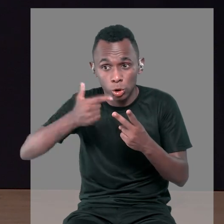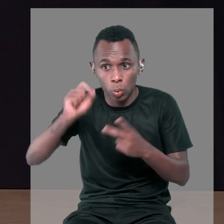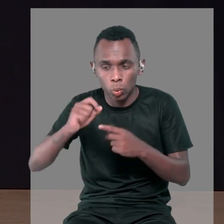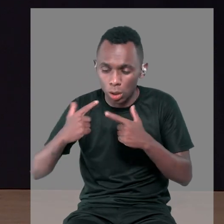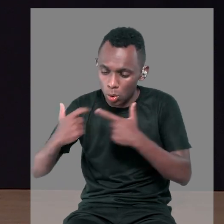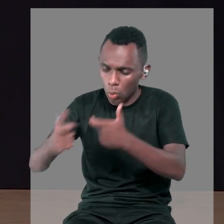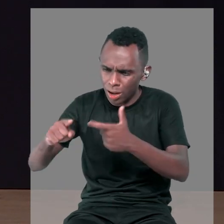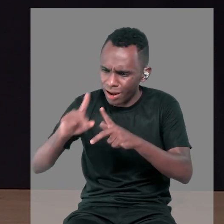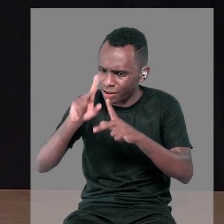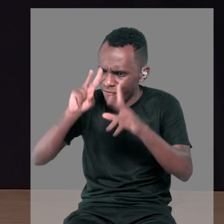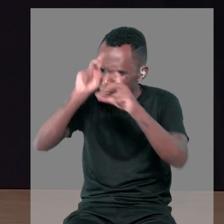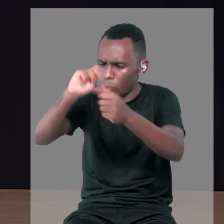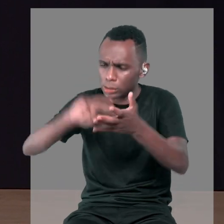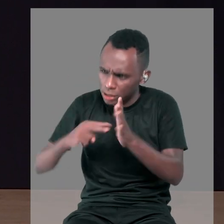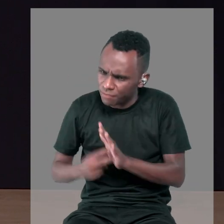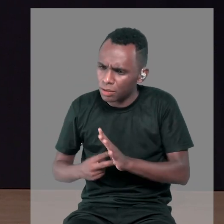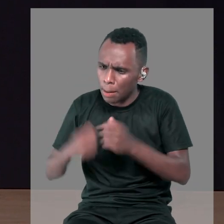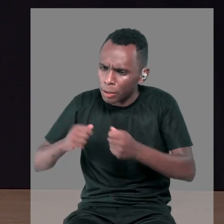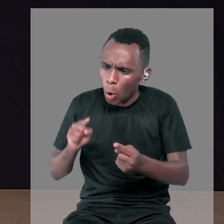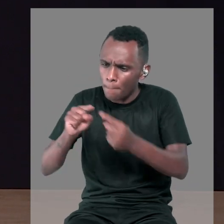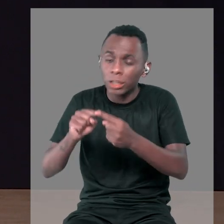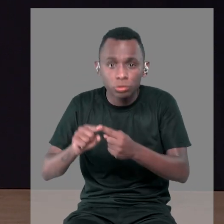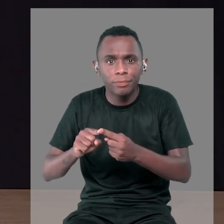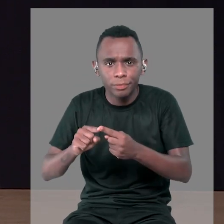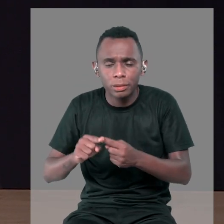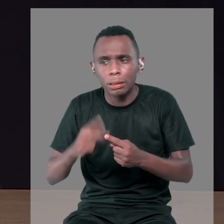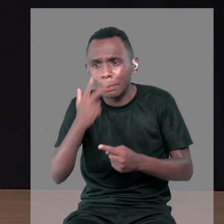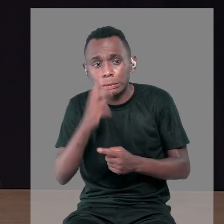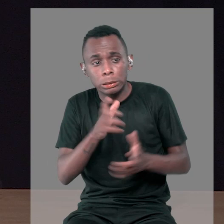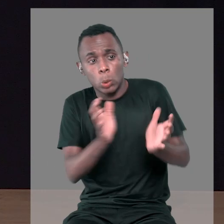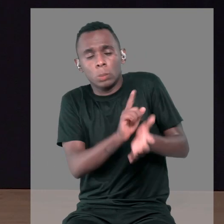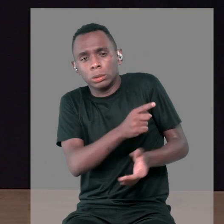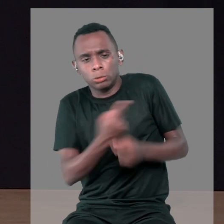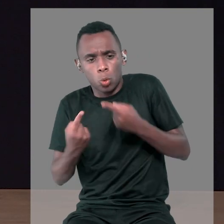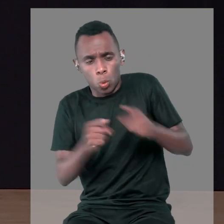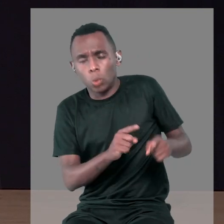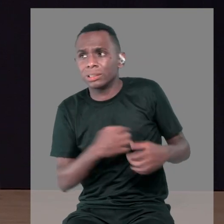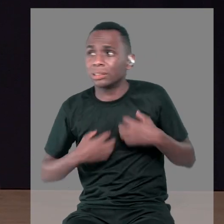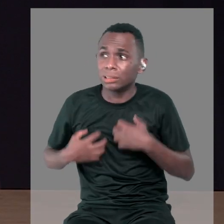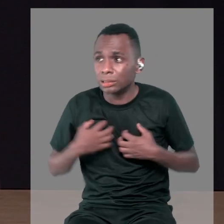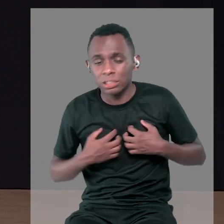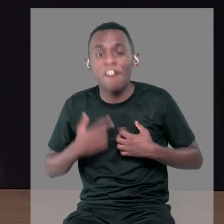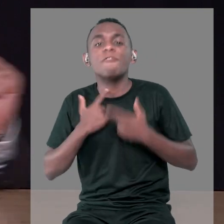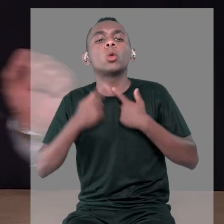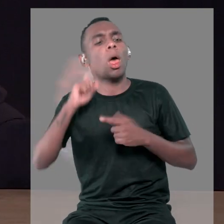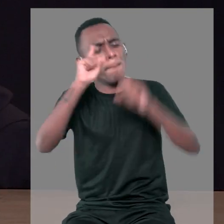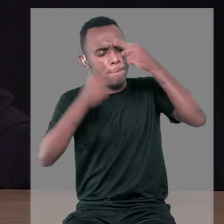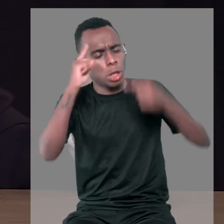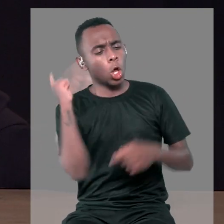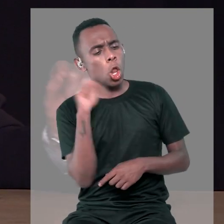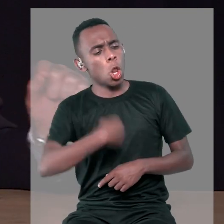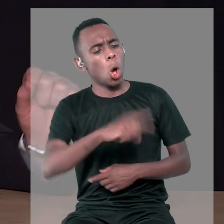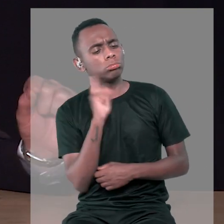ato de força que tem por objetivo constranger o adversário a submeter-se à nossa vontade. Então, nós